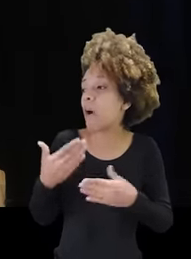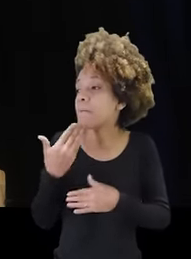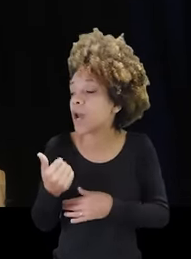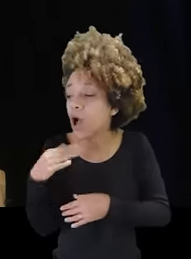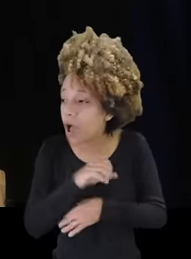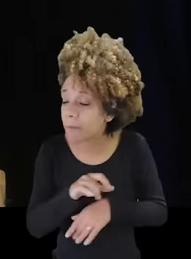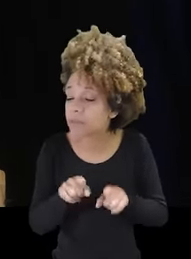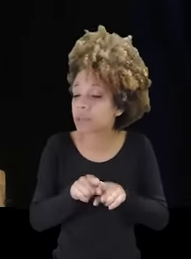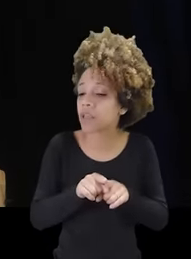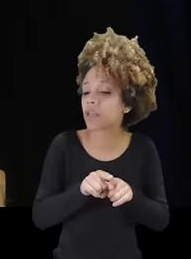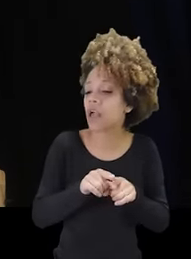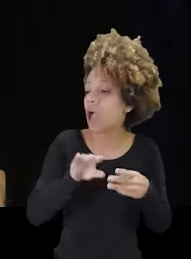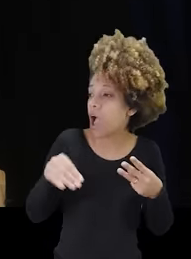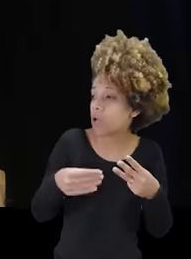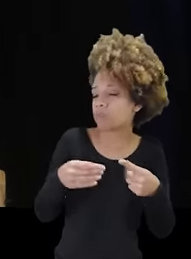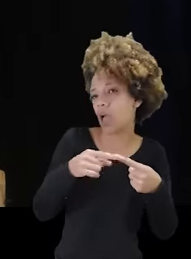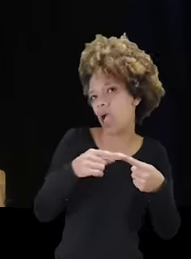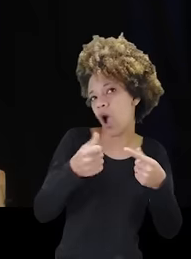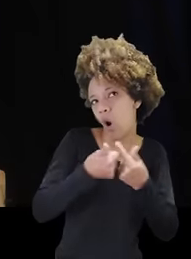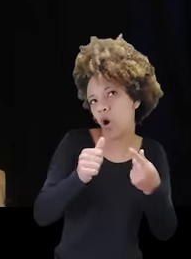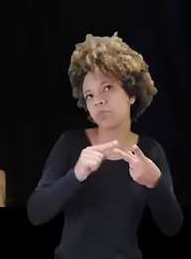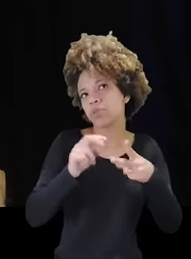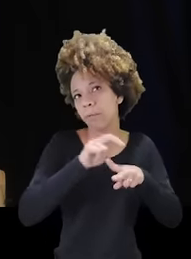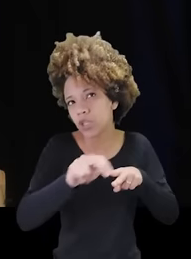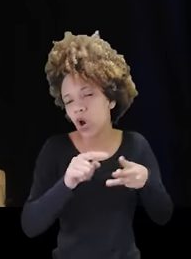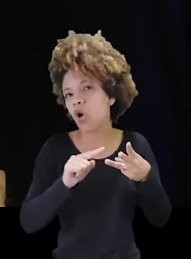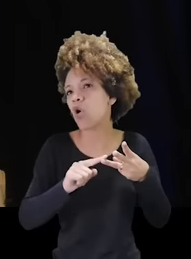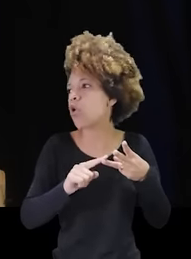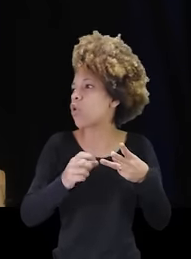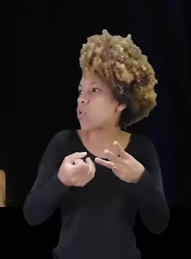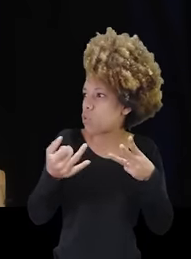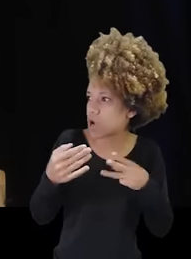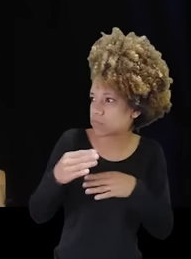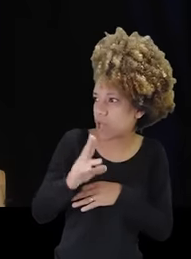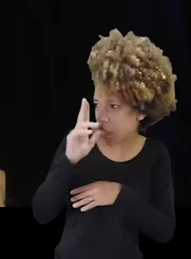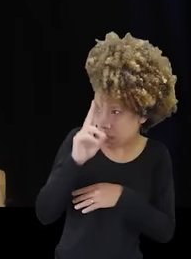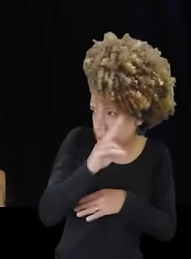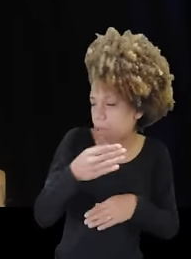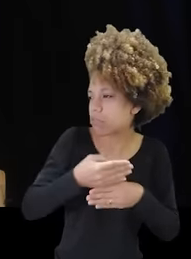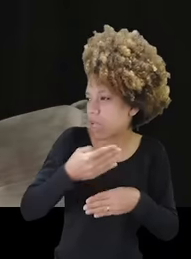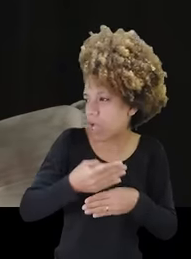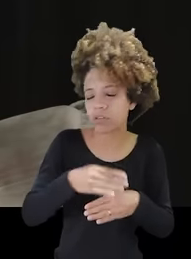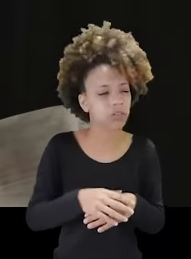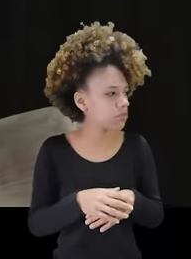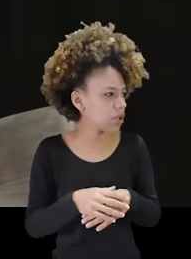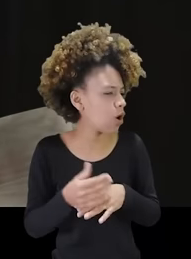mais rápido ele põe também opção só metrô só ônibus os dois Quanto dá de táxi